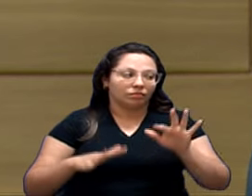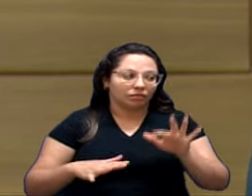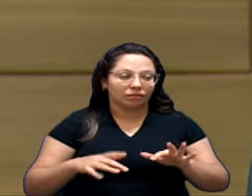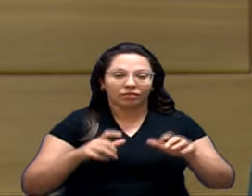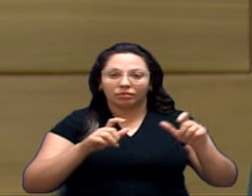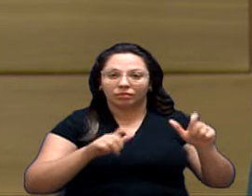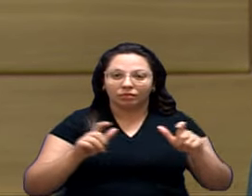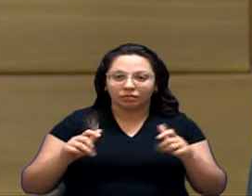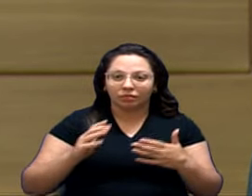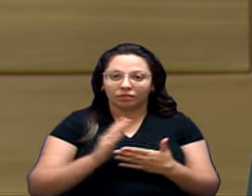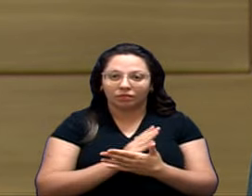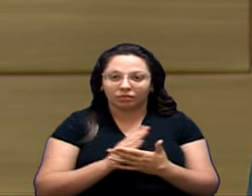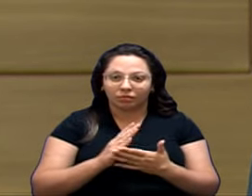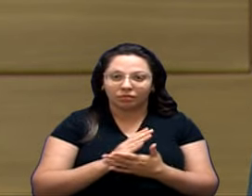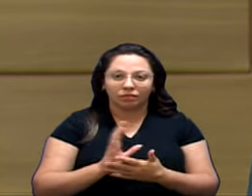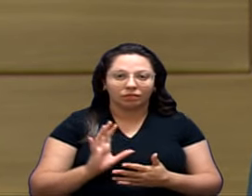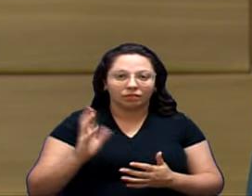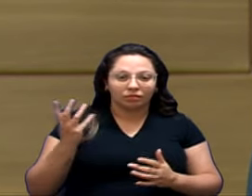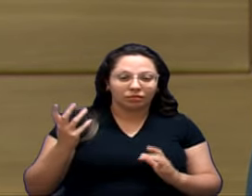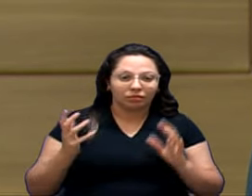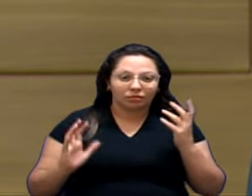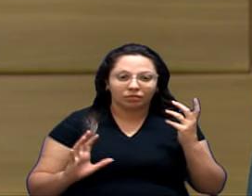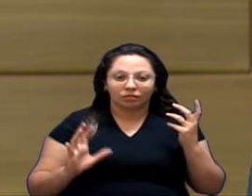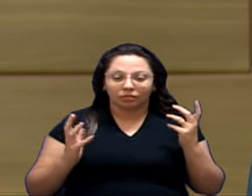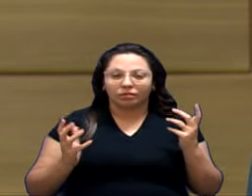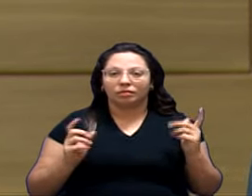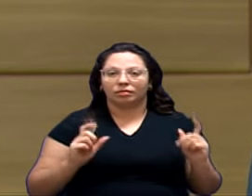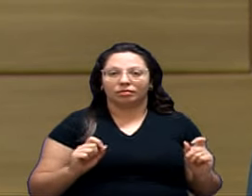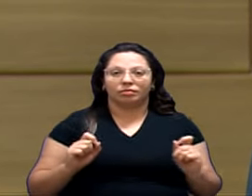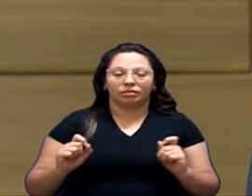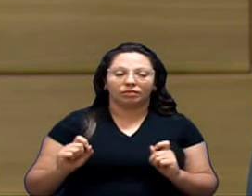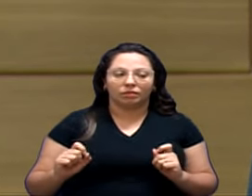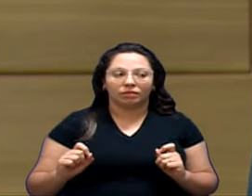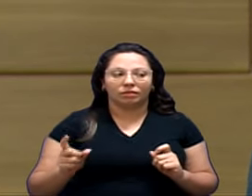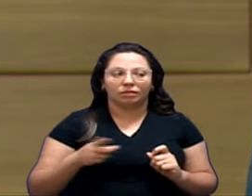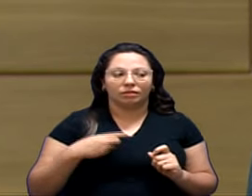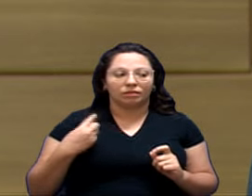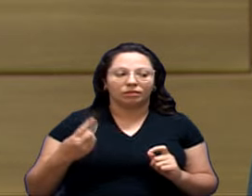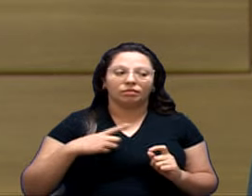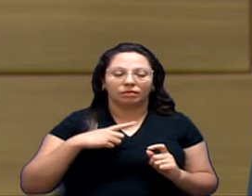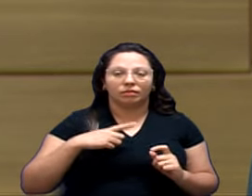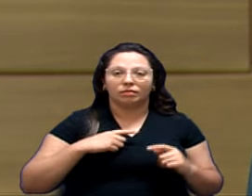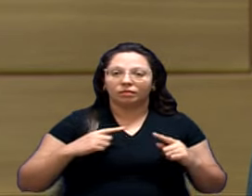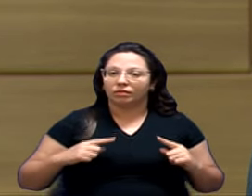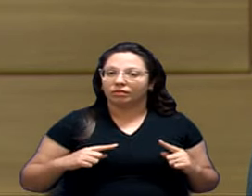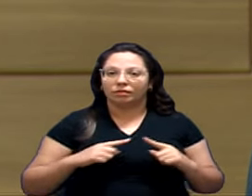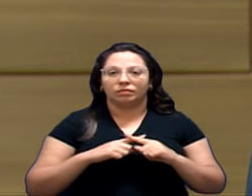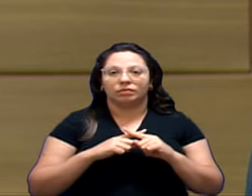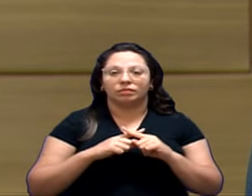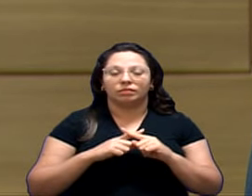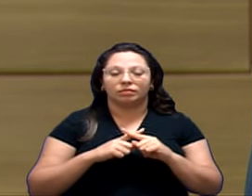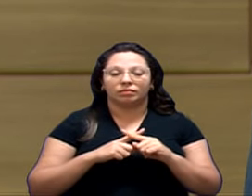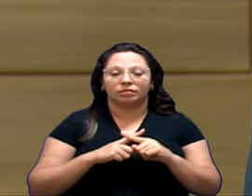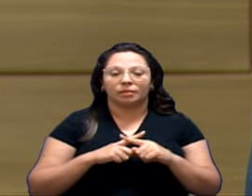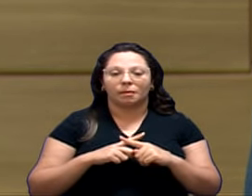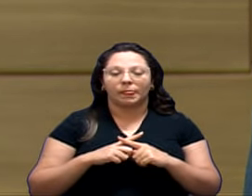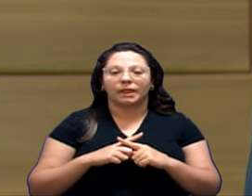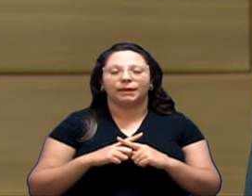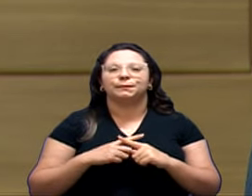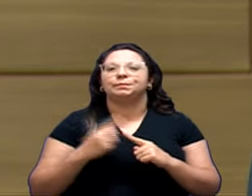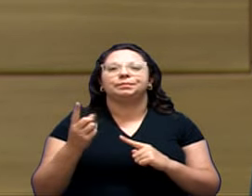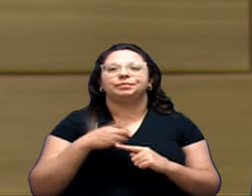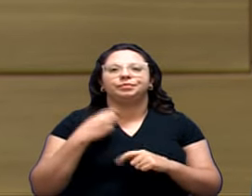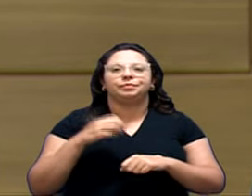específicas como as áreas de vsas que que a gente eh talvez Entre Nesse conflito eh a gente tá